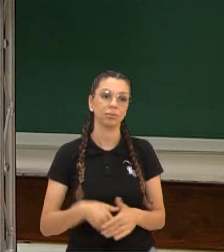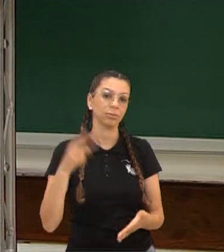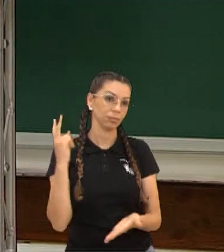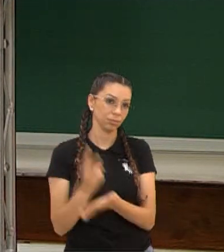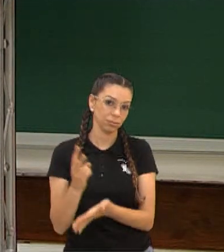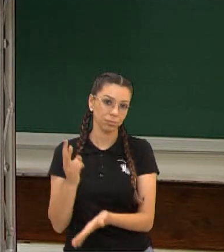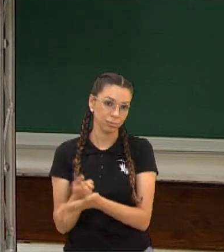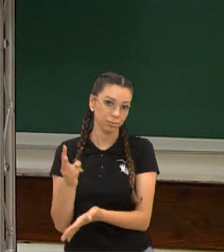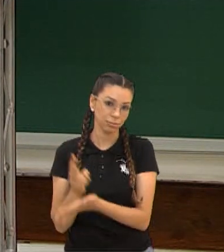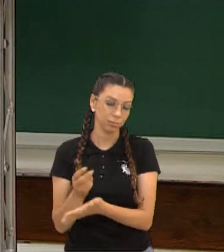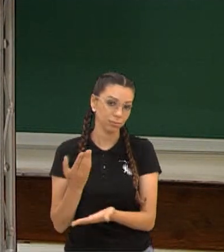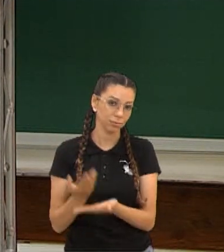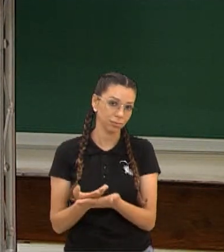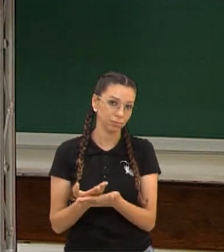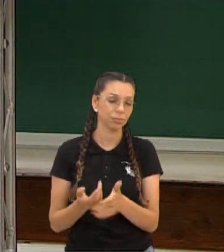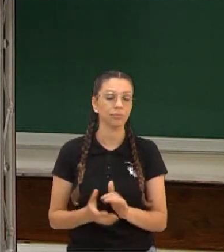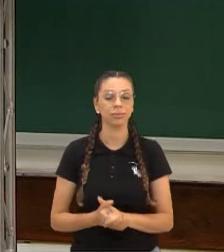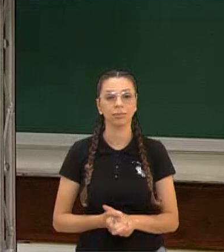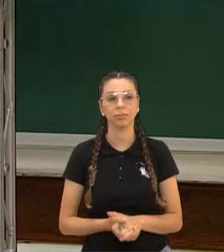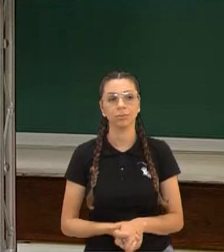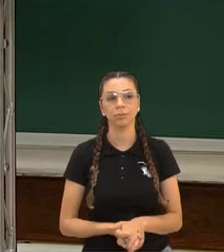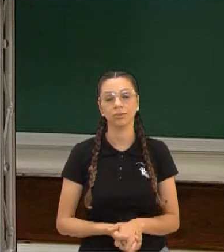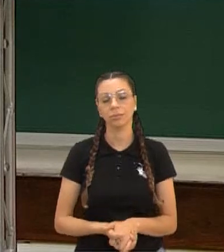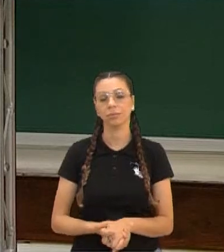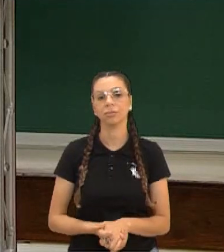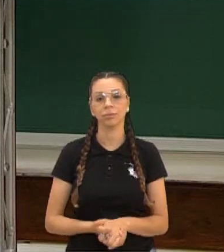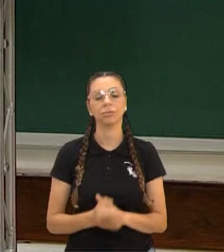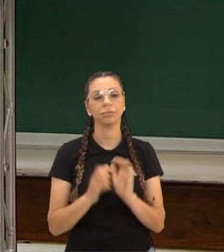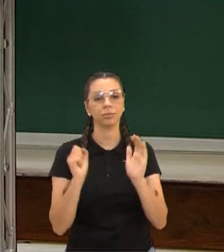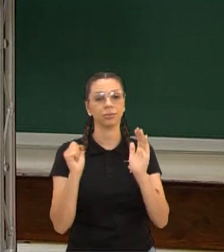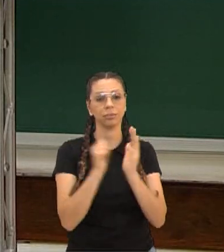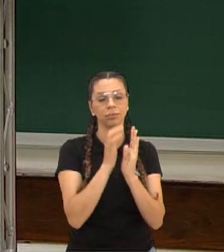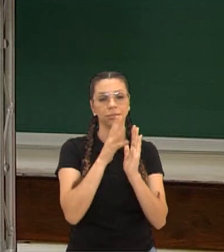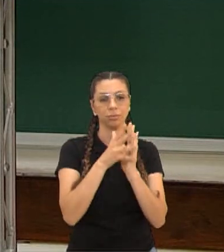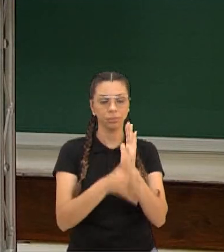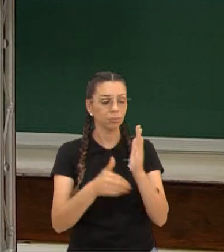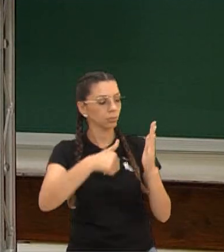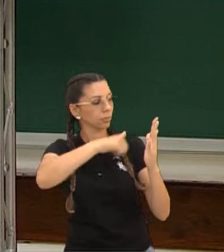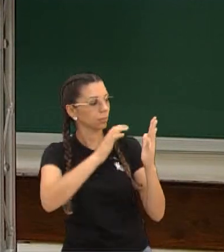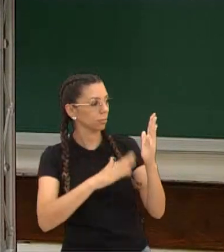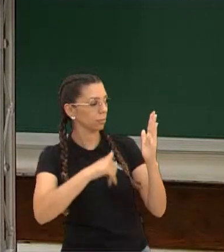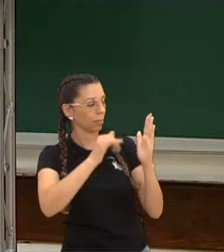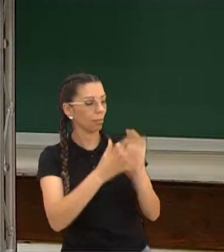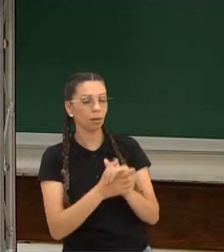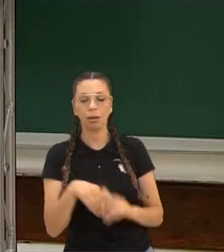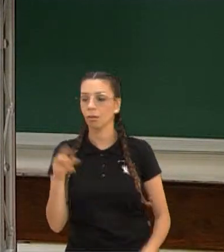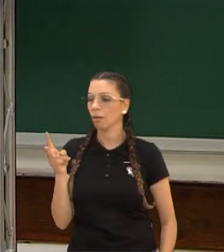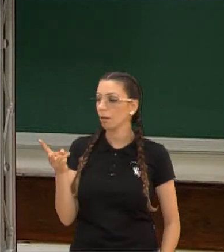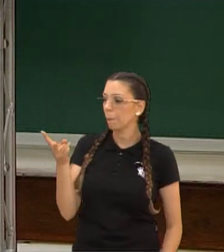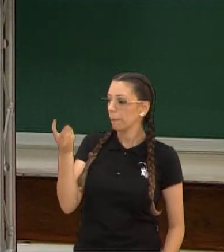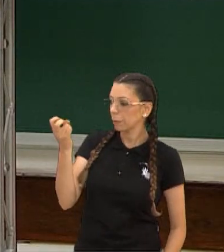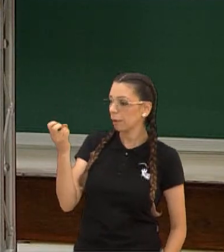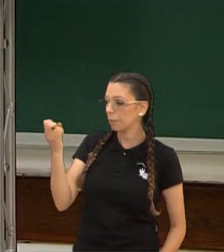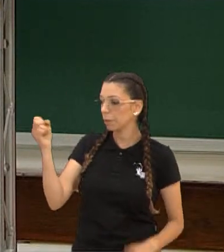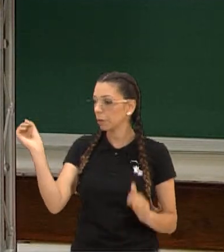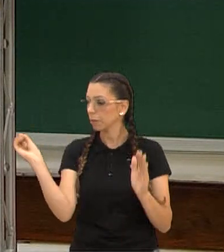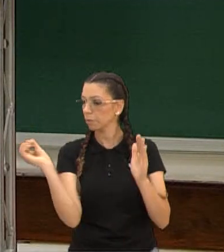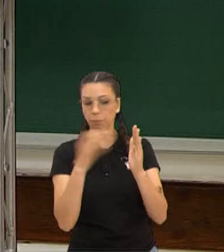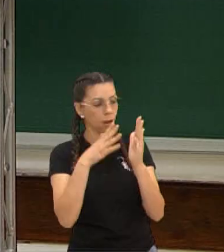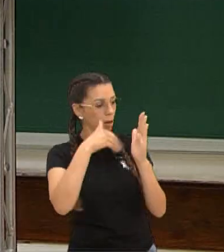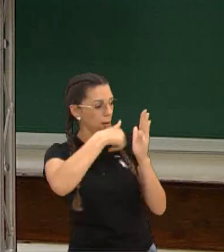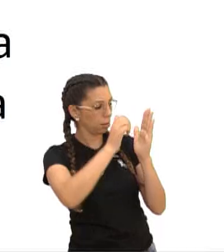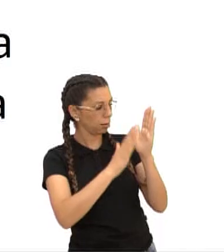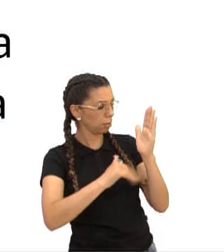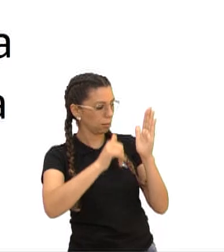continuar a aula de hoje. O impressionismo. Pintar o que se vê e não o que se sabe. Construíram